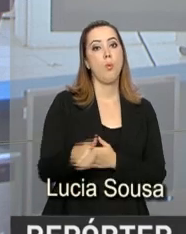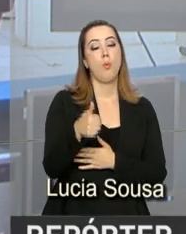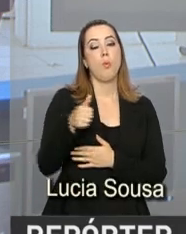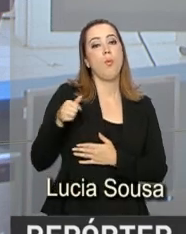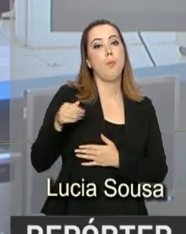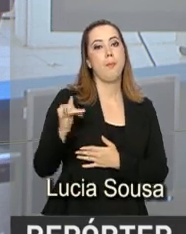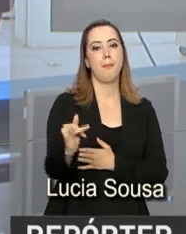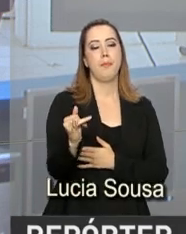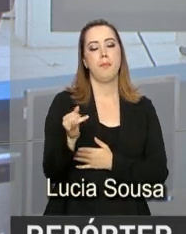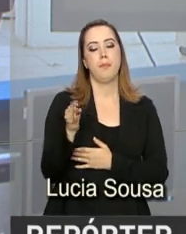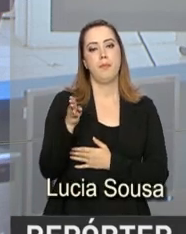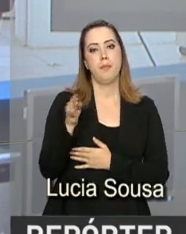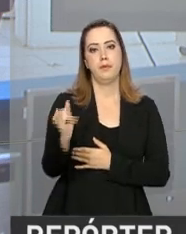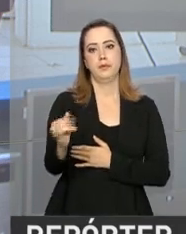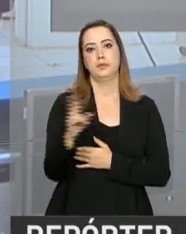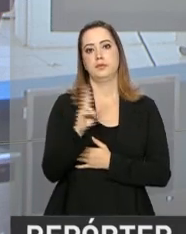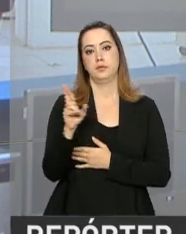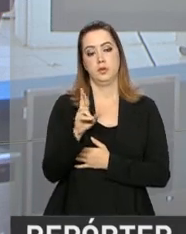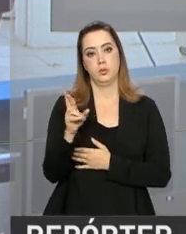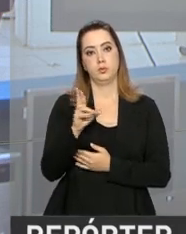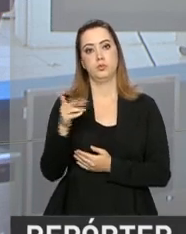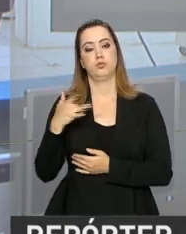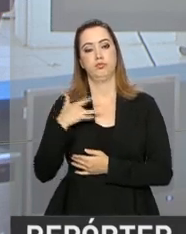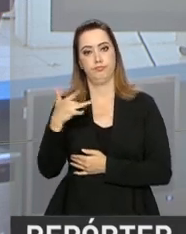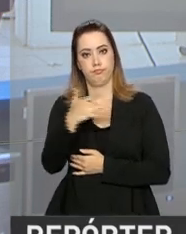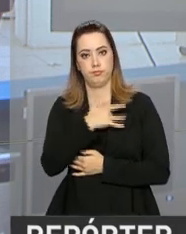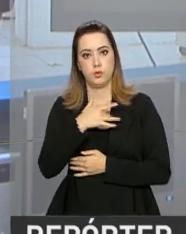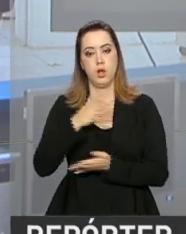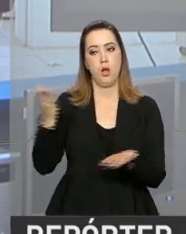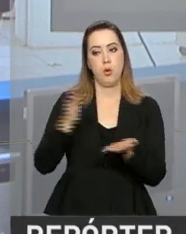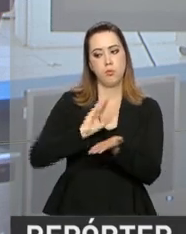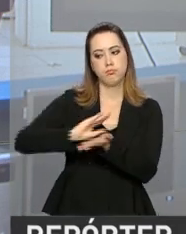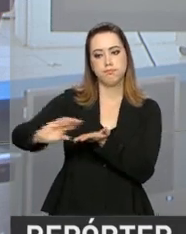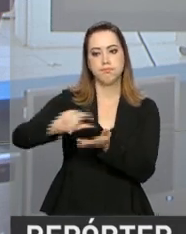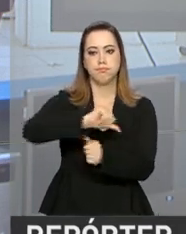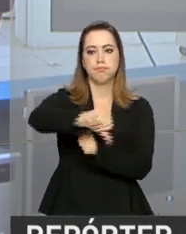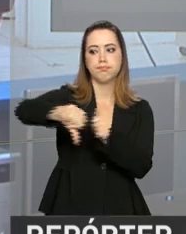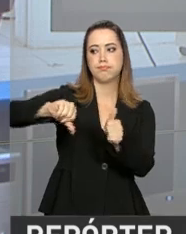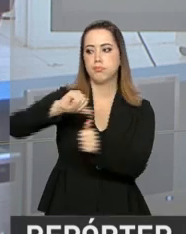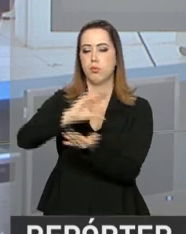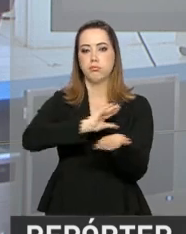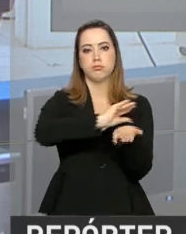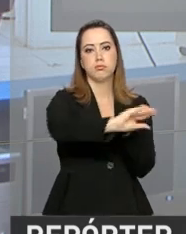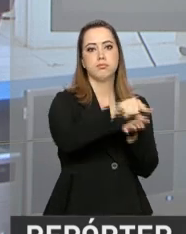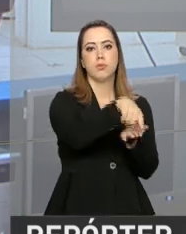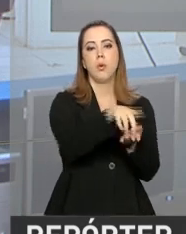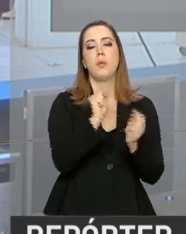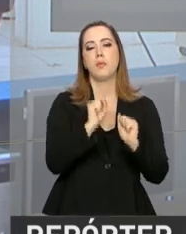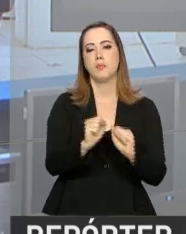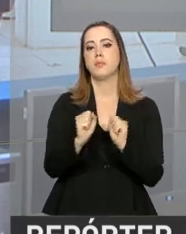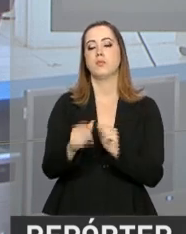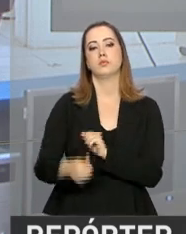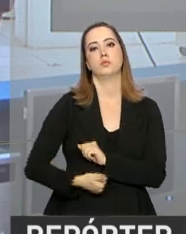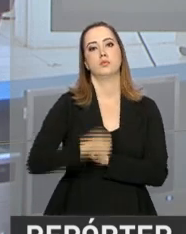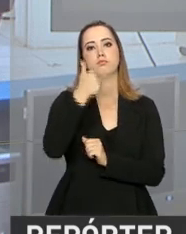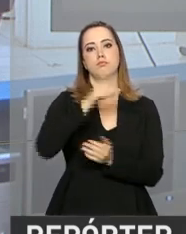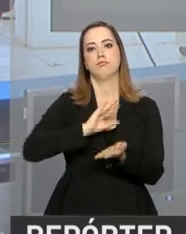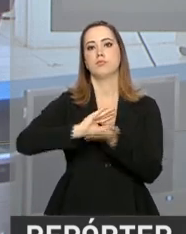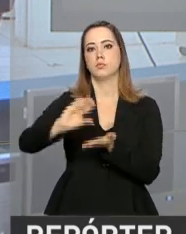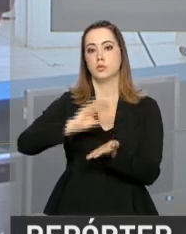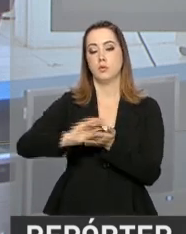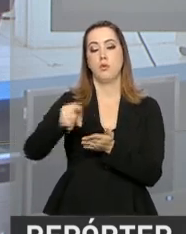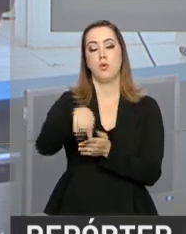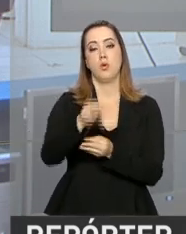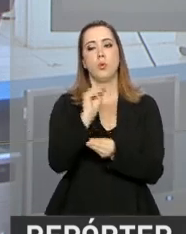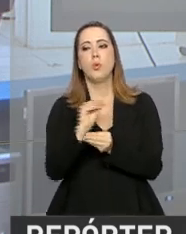R$ 1 bilhão em recursos da saúde estão sendo redistribuídos para permitir mais investimentos no setor. As ações que vão permitir um